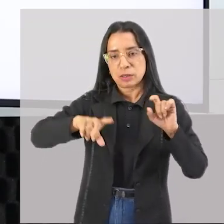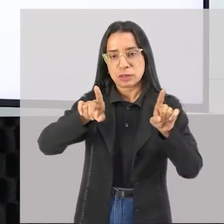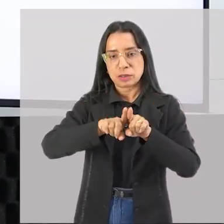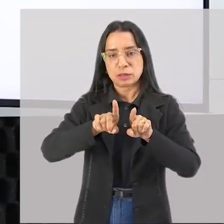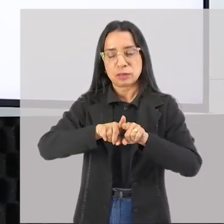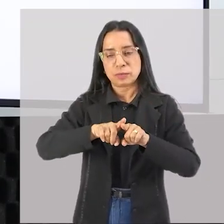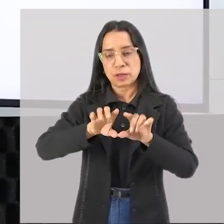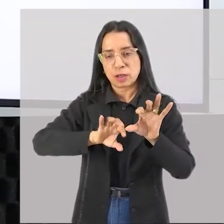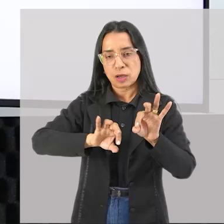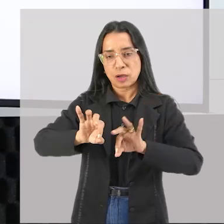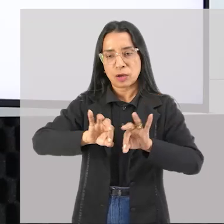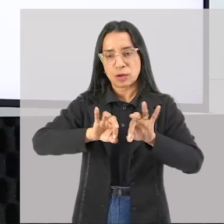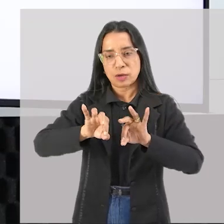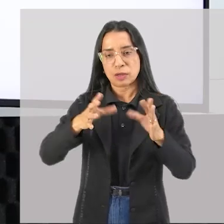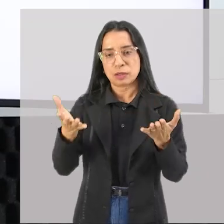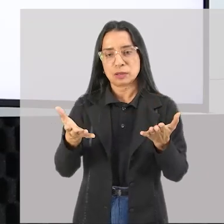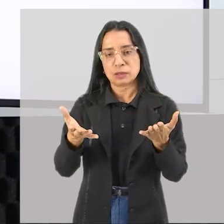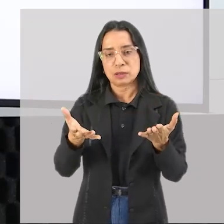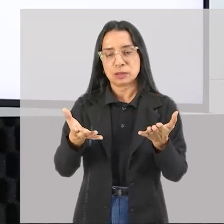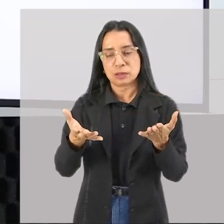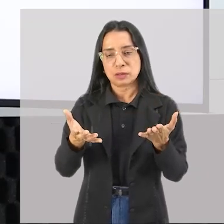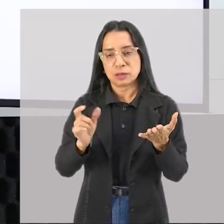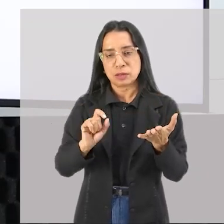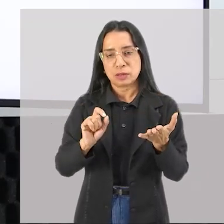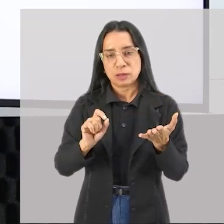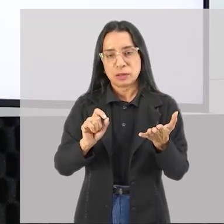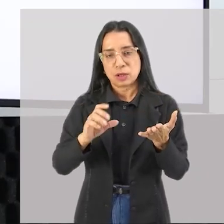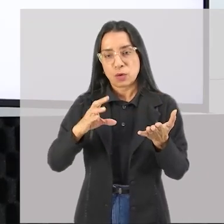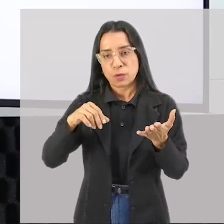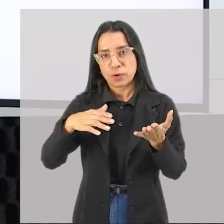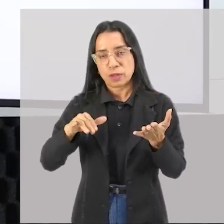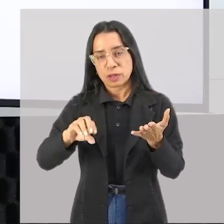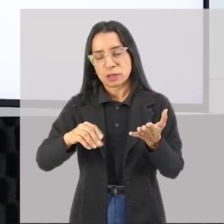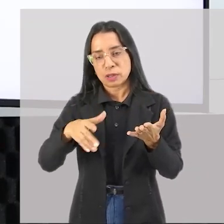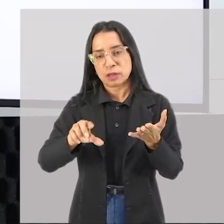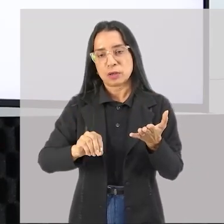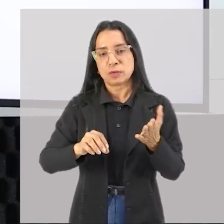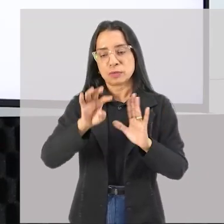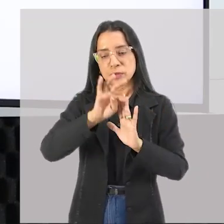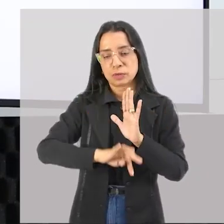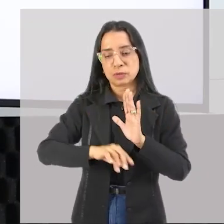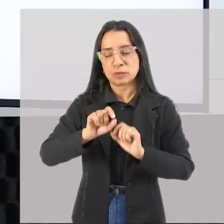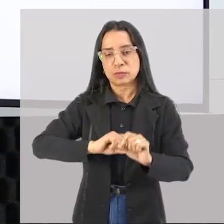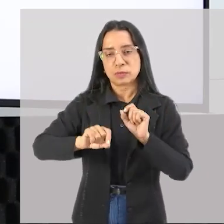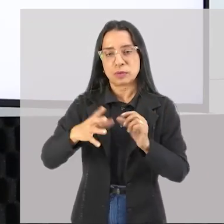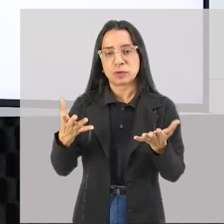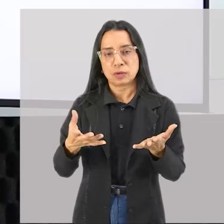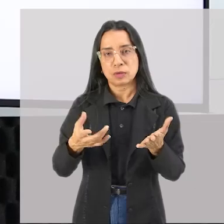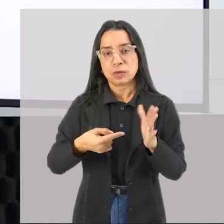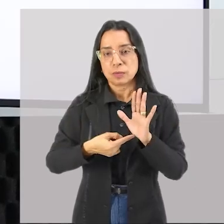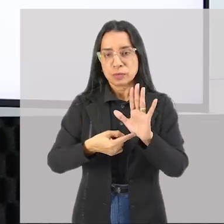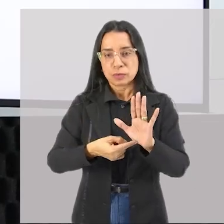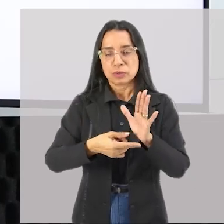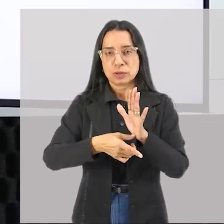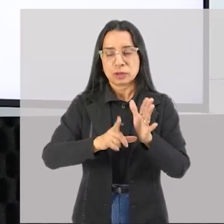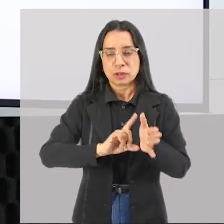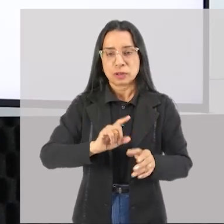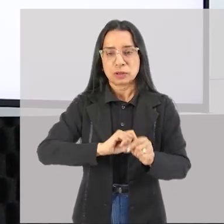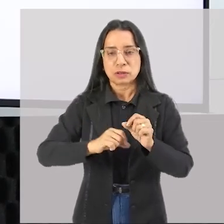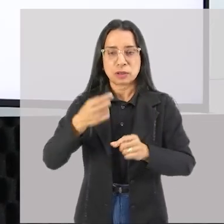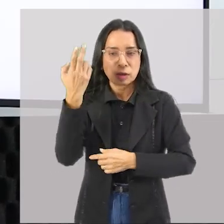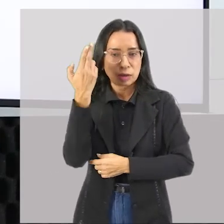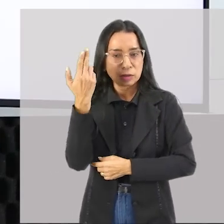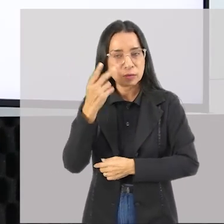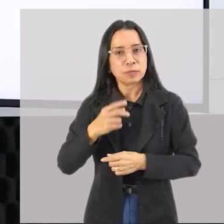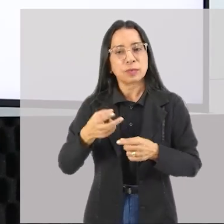também estabelecer a cohesion, que é a coesão textual, como eu mencionei para vocês no começo. É